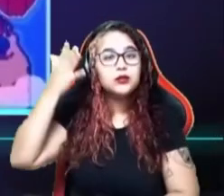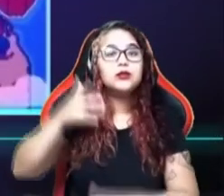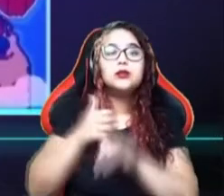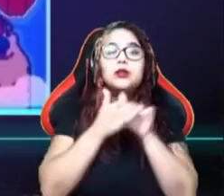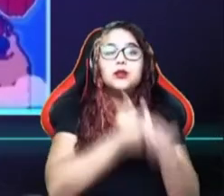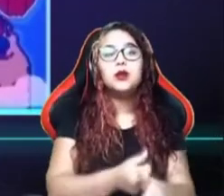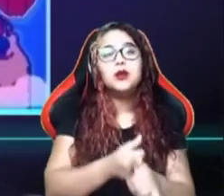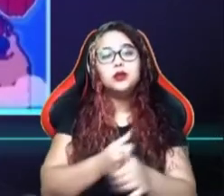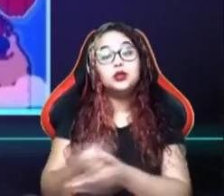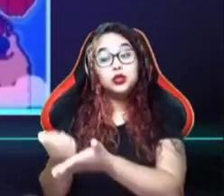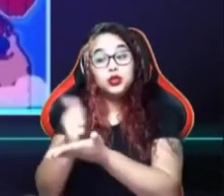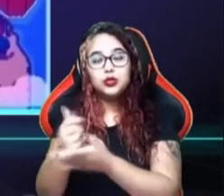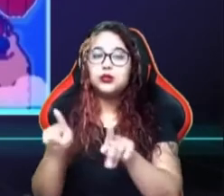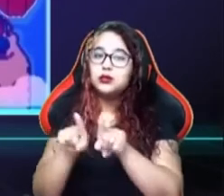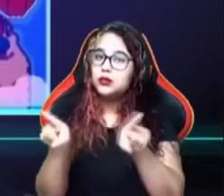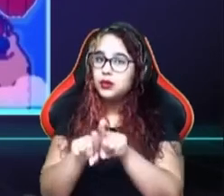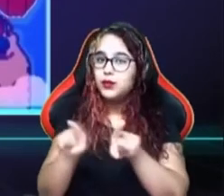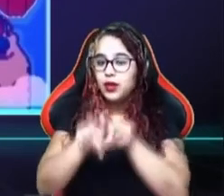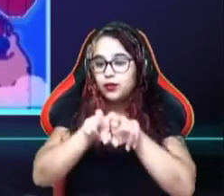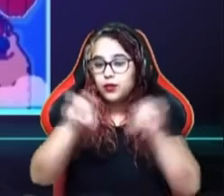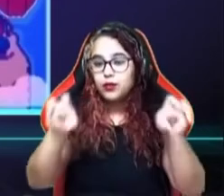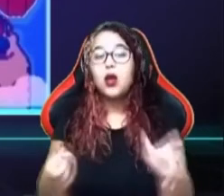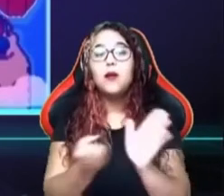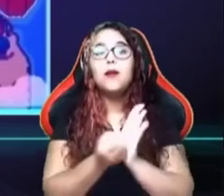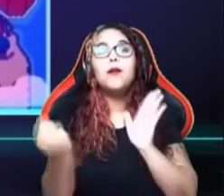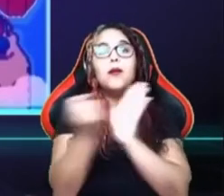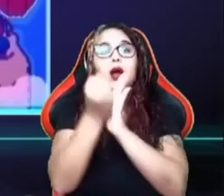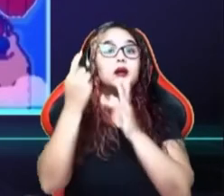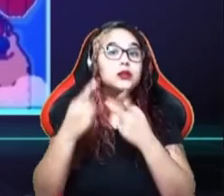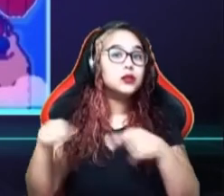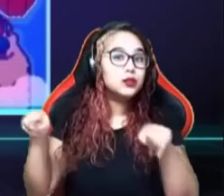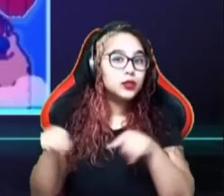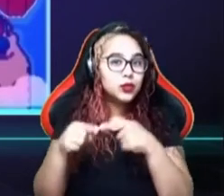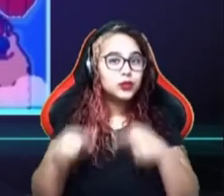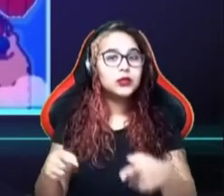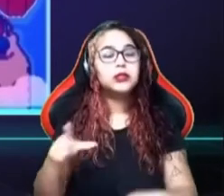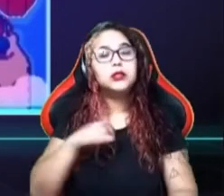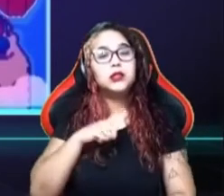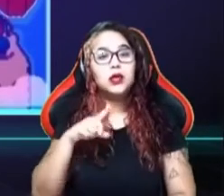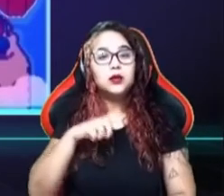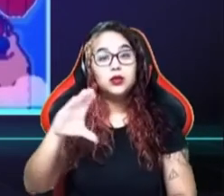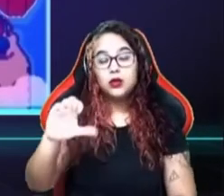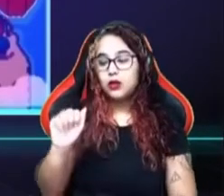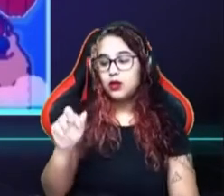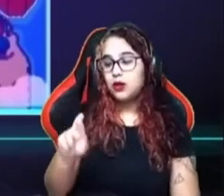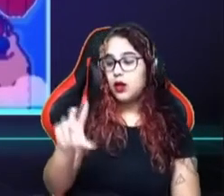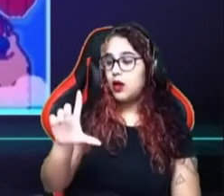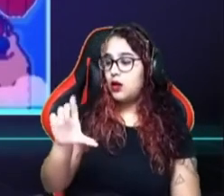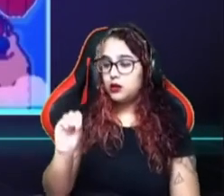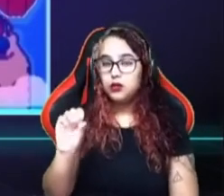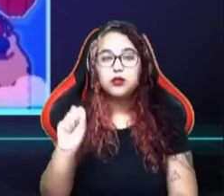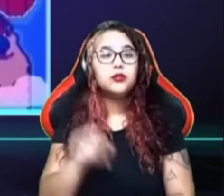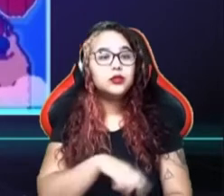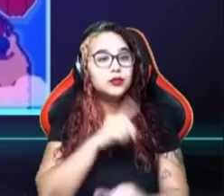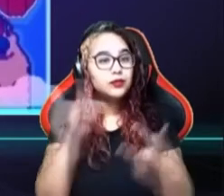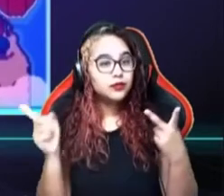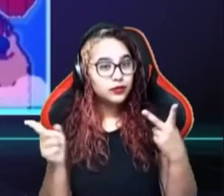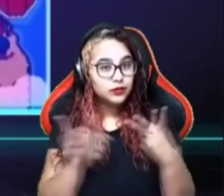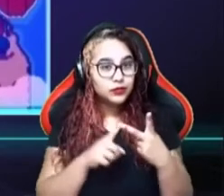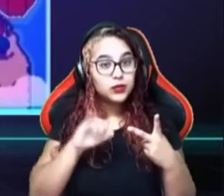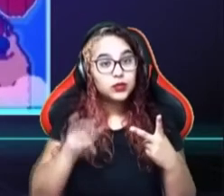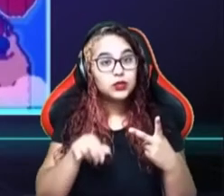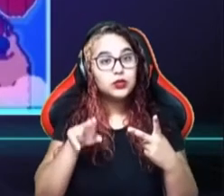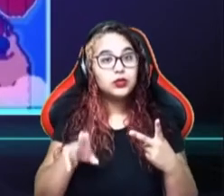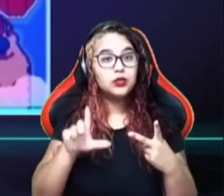Game também é palco, marcas e música. Carlos Estigarribia, Head of Country Management da Lockwood Publishing, developer do Avakin Life, e Júlio